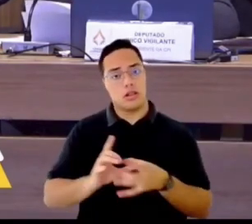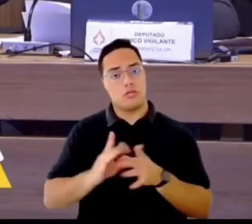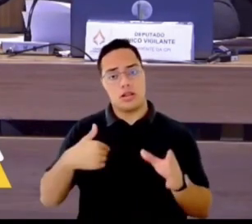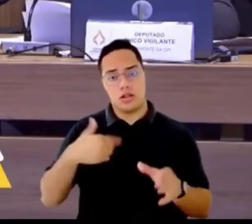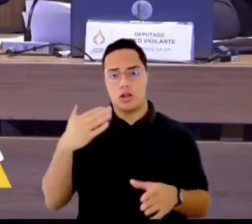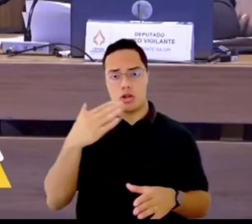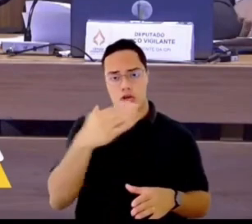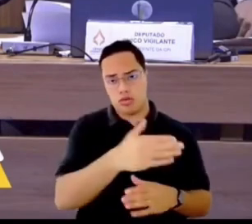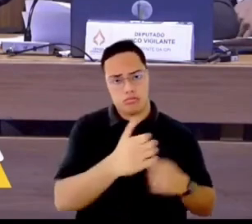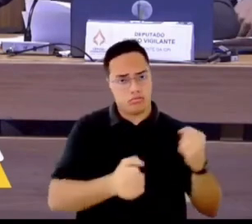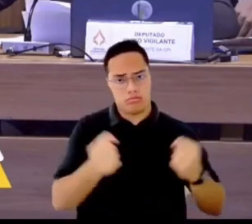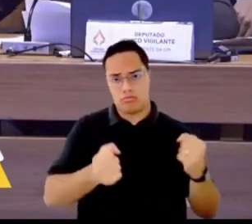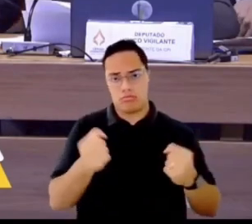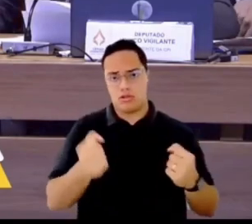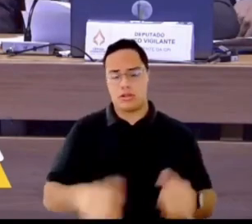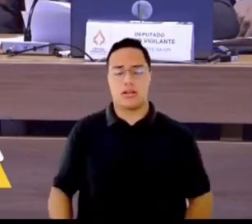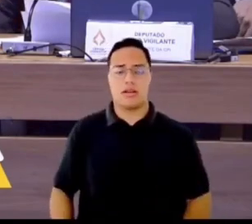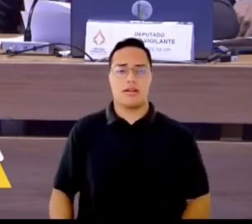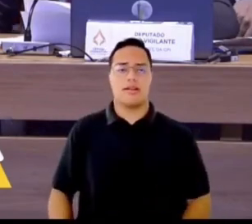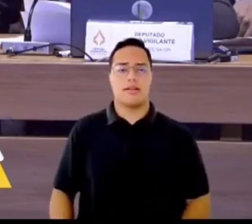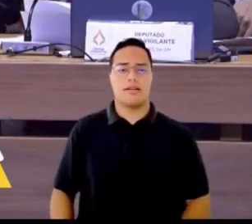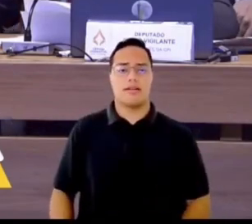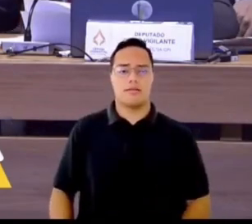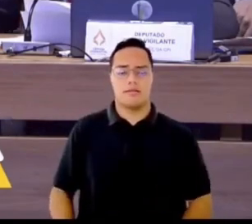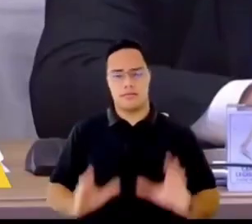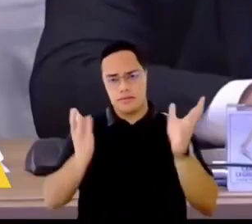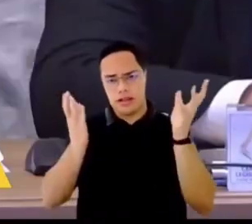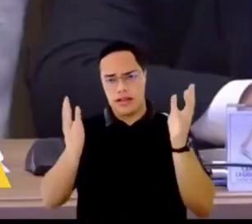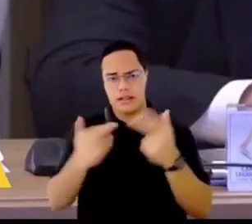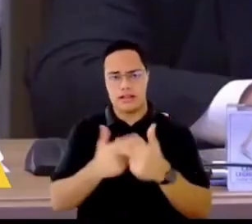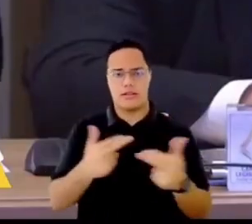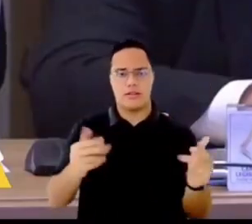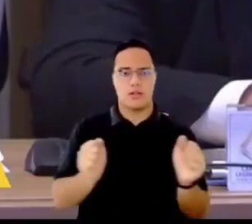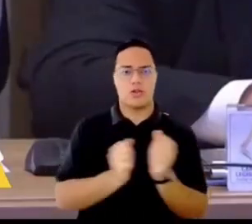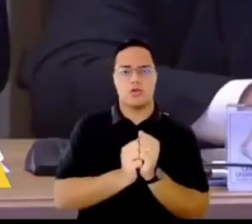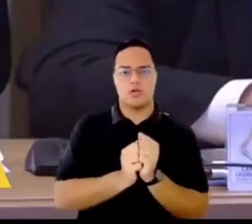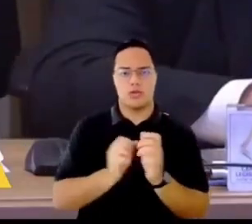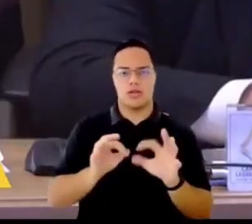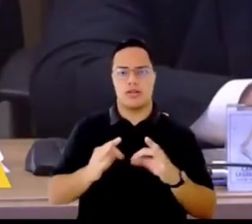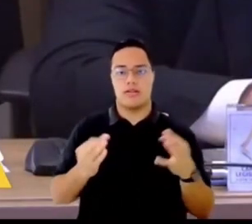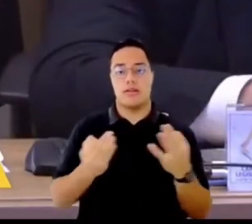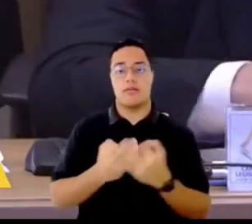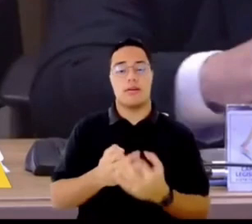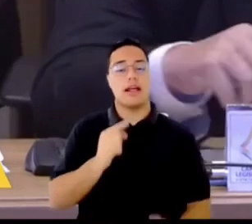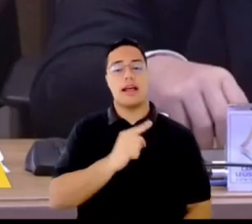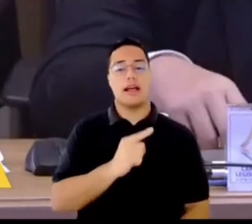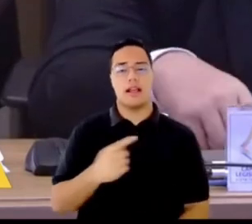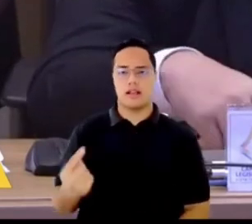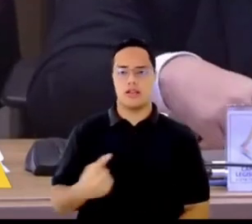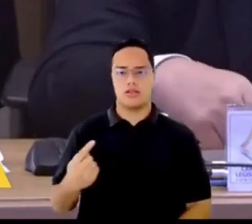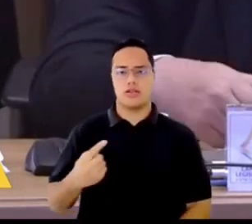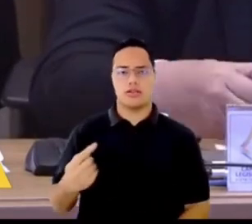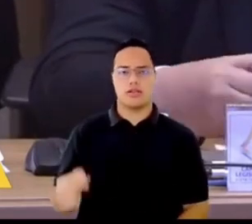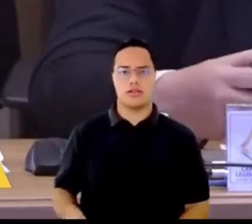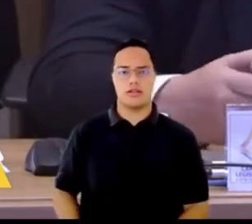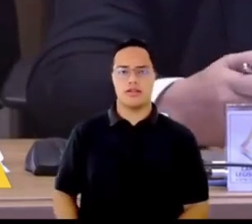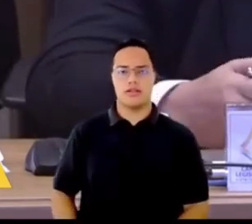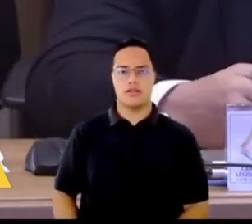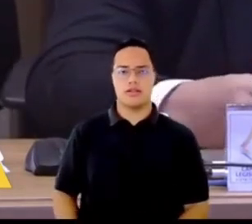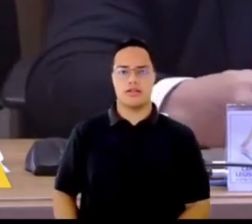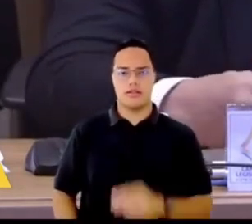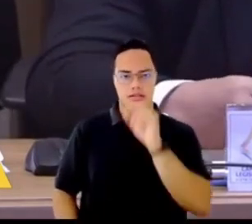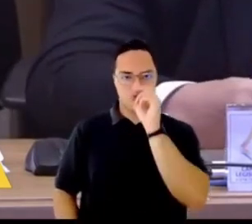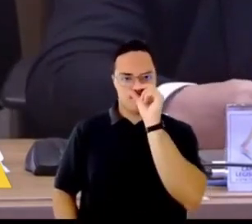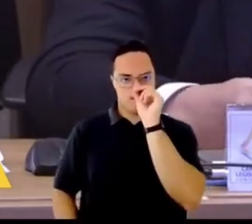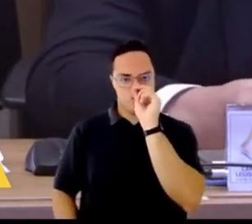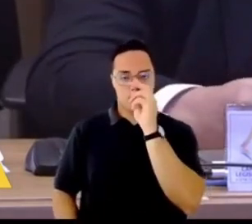Natal e festas de final de ano com a família. E aí ela teve que ir sozinha. De lá, a tornozeleira estava descarregando, estava